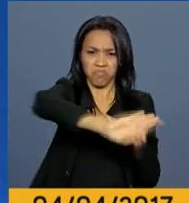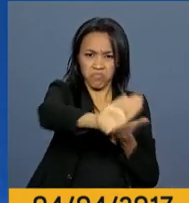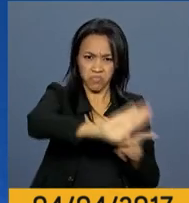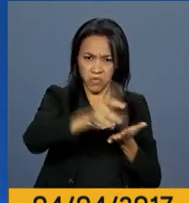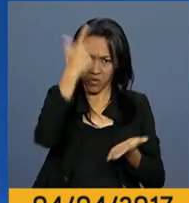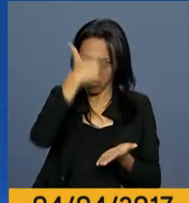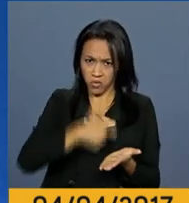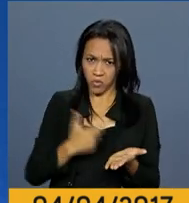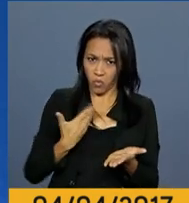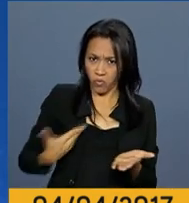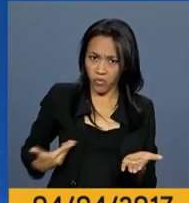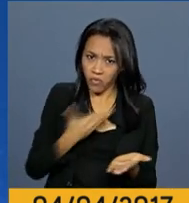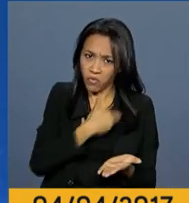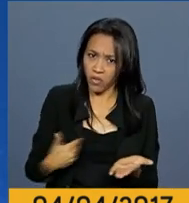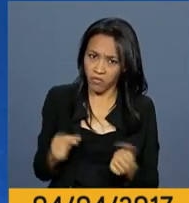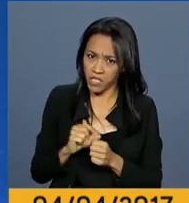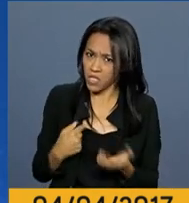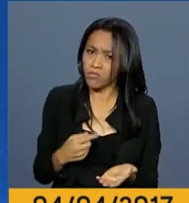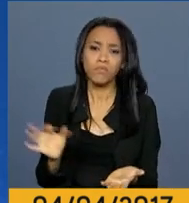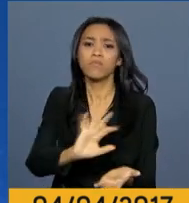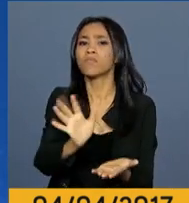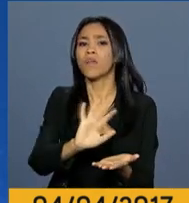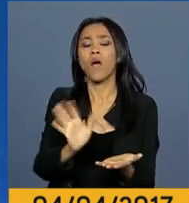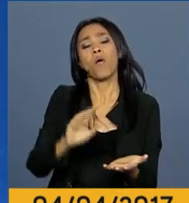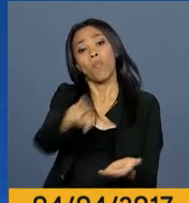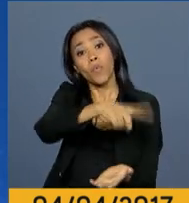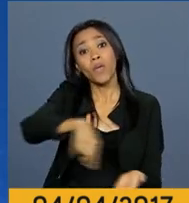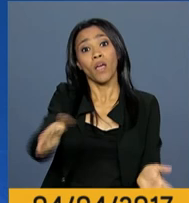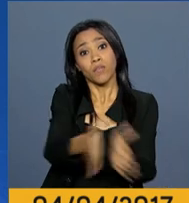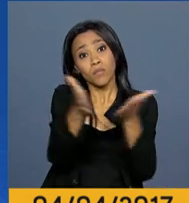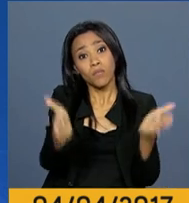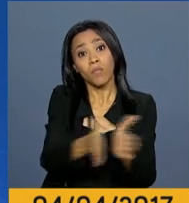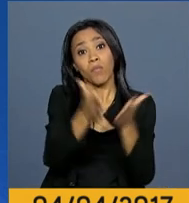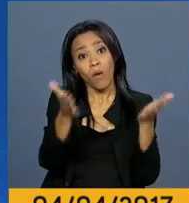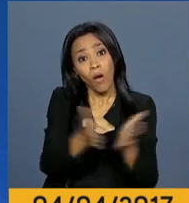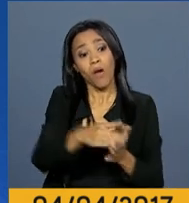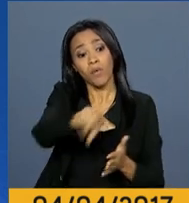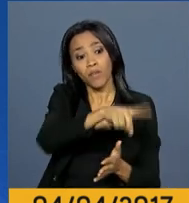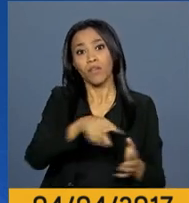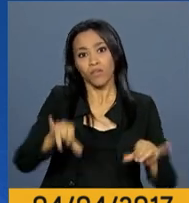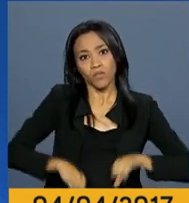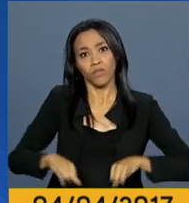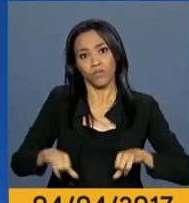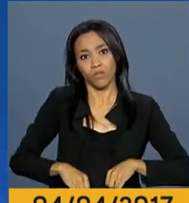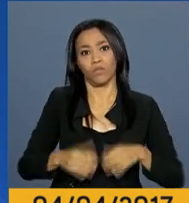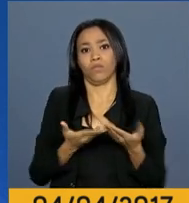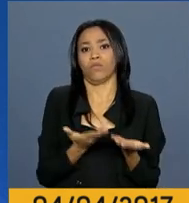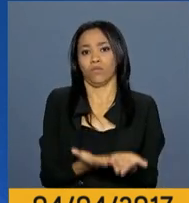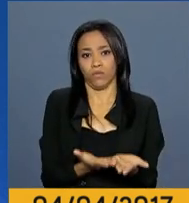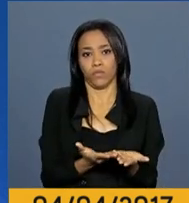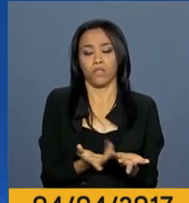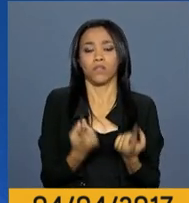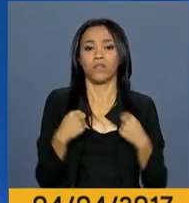muitos alardeavam que os pobres seriam apenados, penalizados pelo teto de gastos.